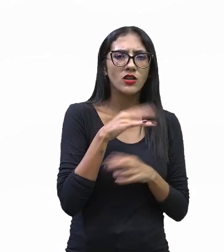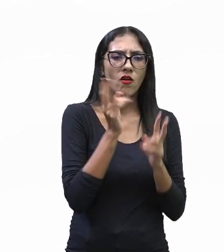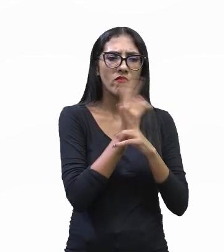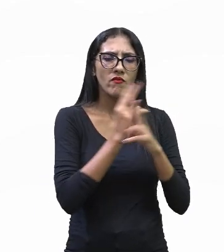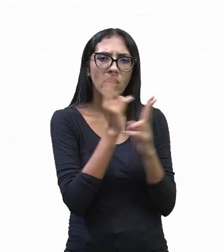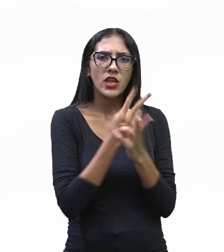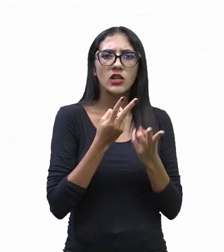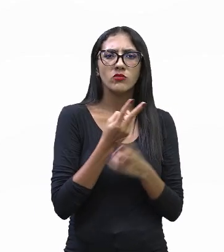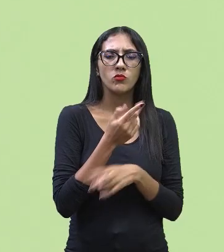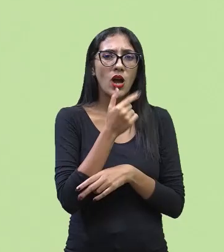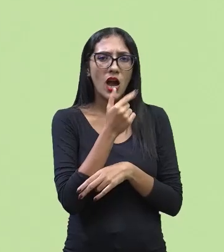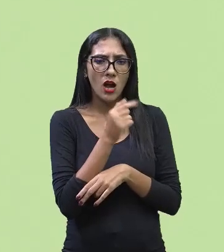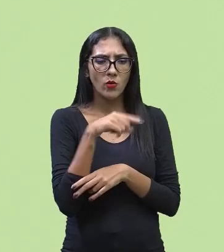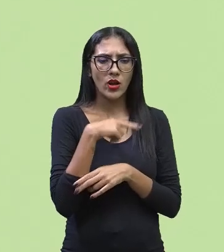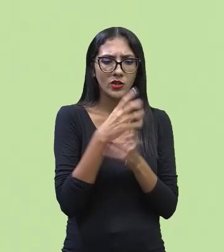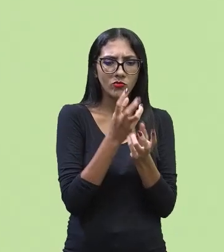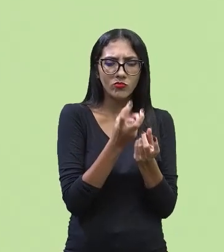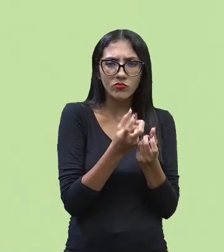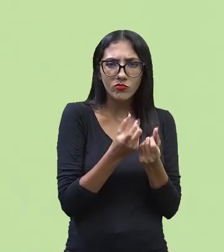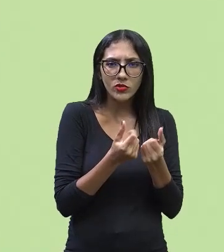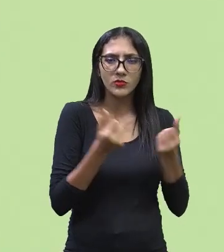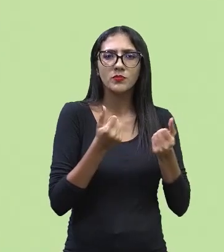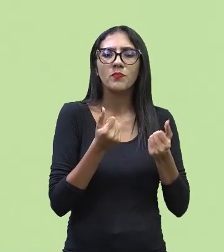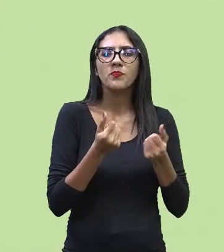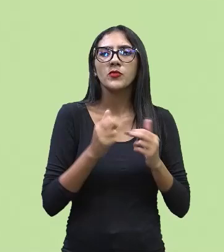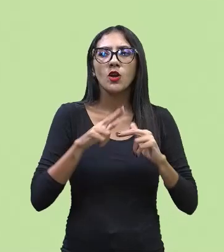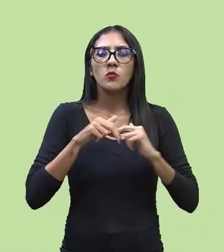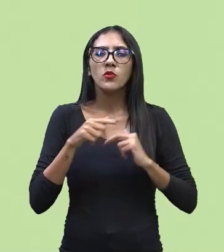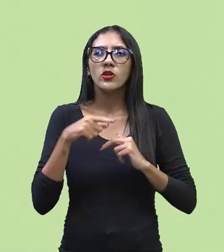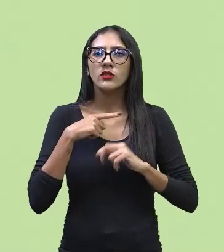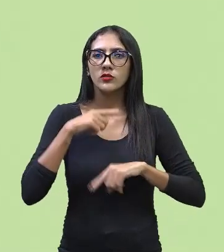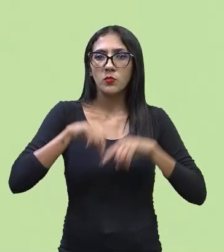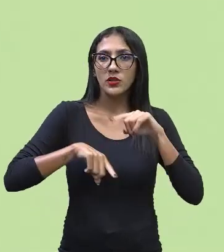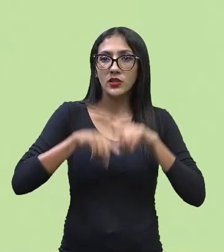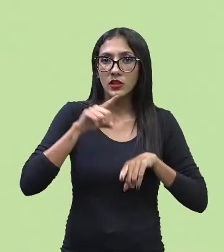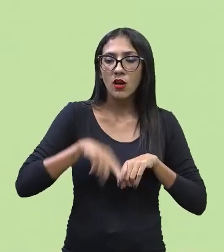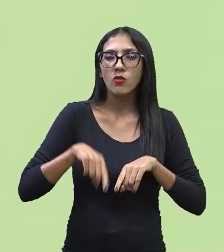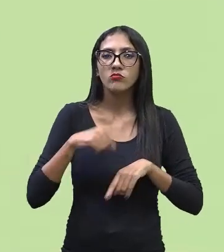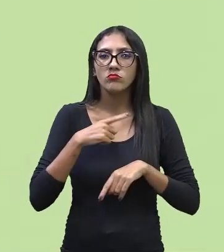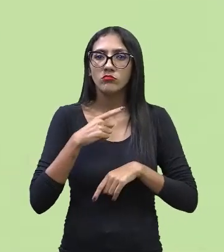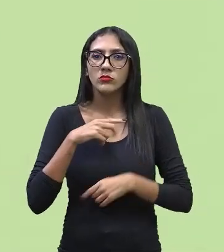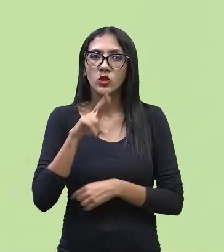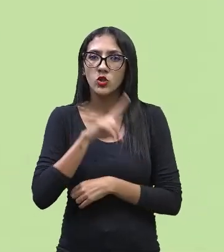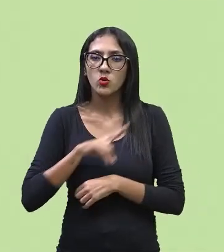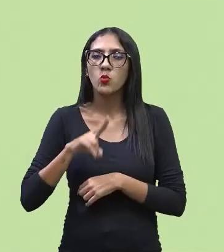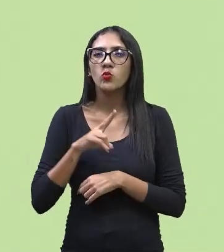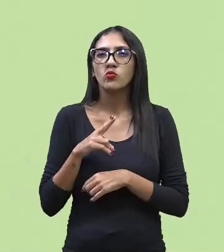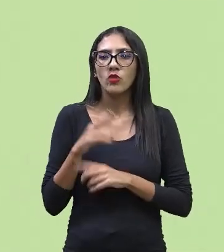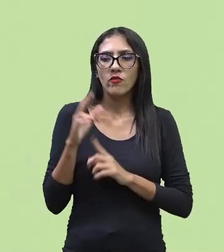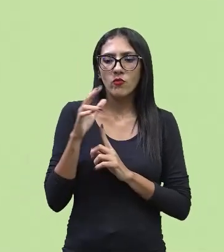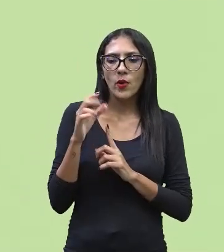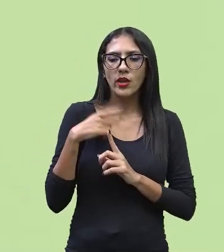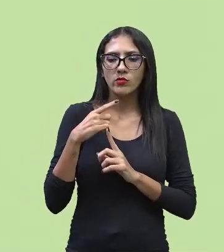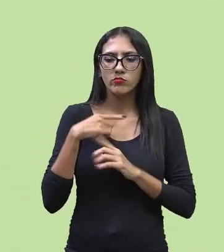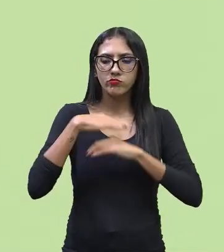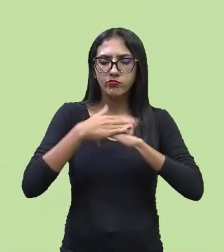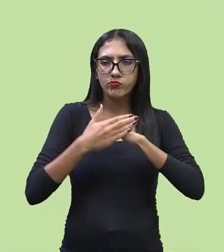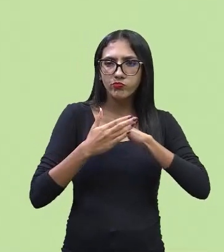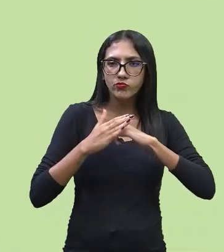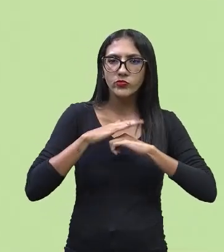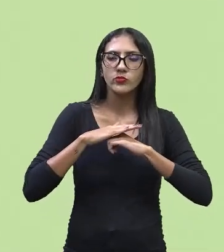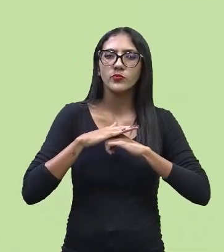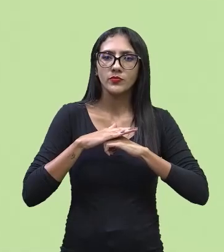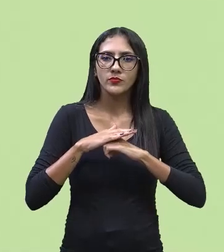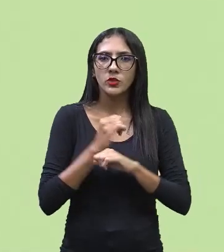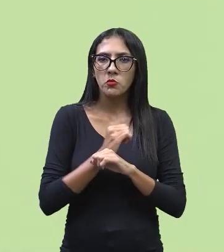à umidade, tá? Então, esses metais, eles acabam conferindo a essa peça maior resistência, por exemplo, e